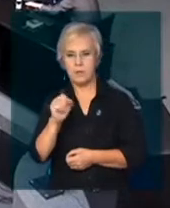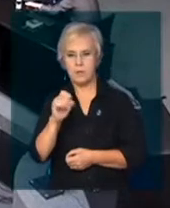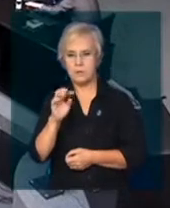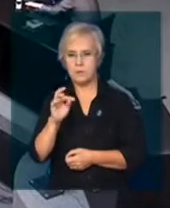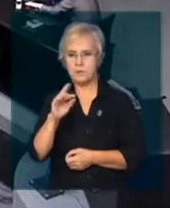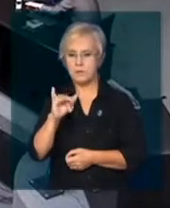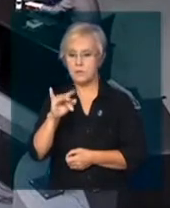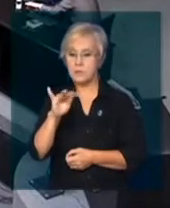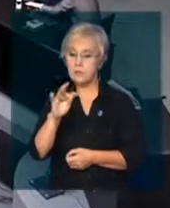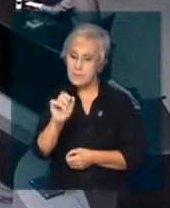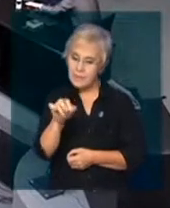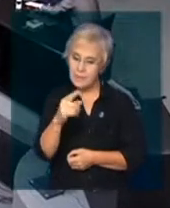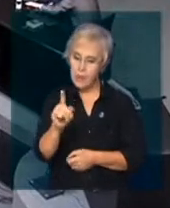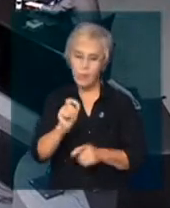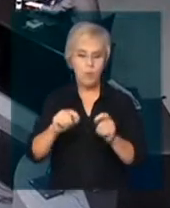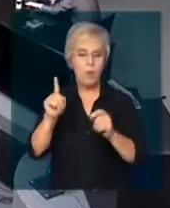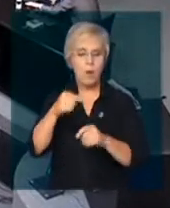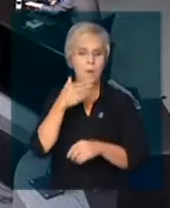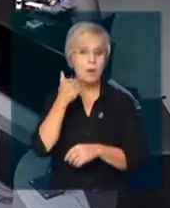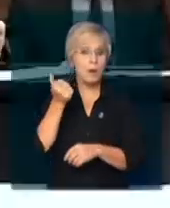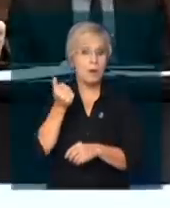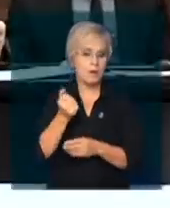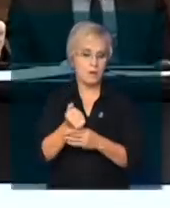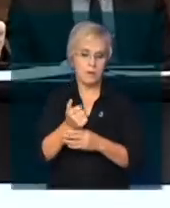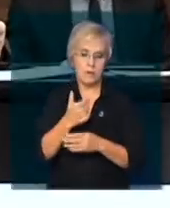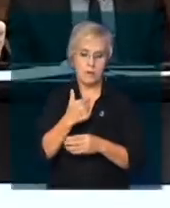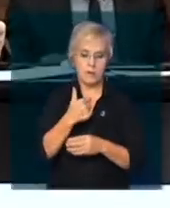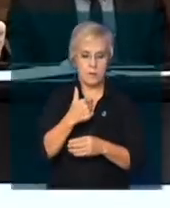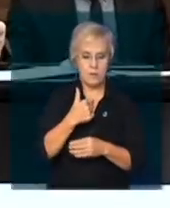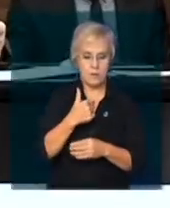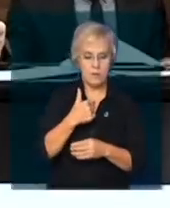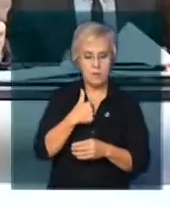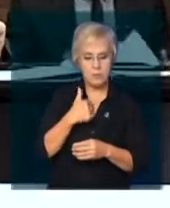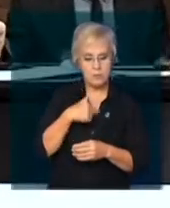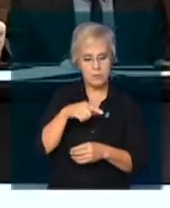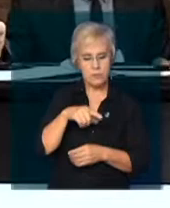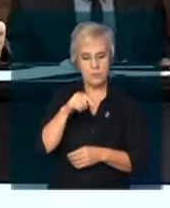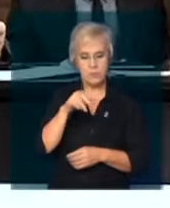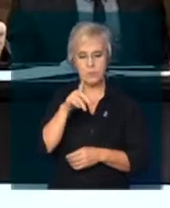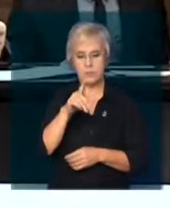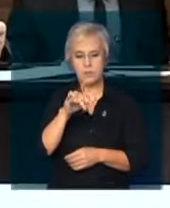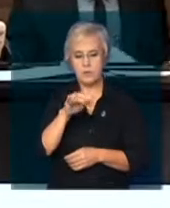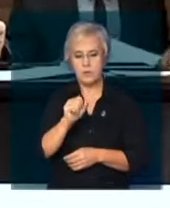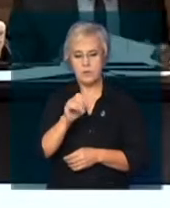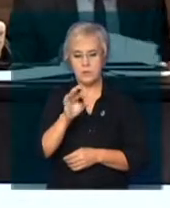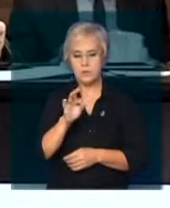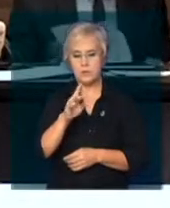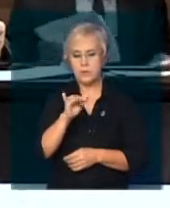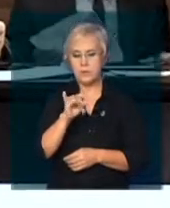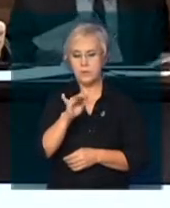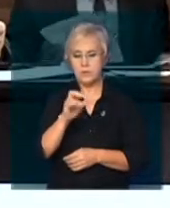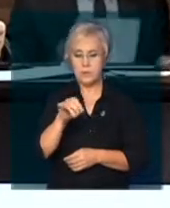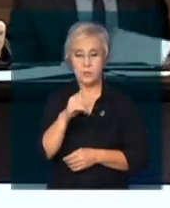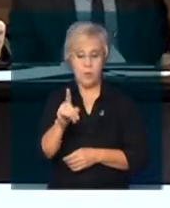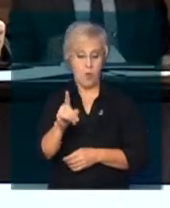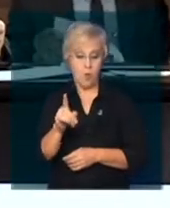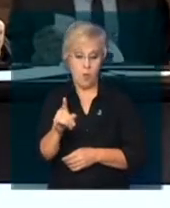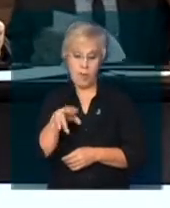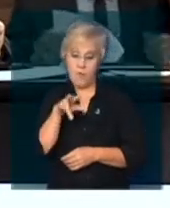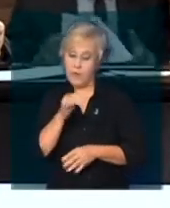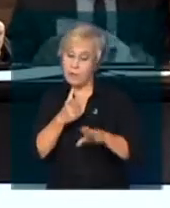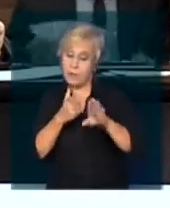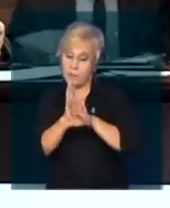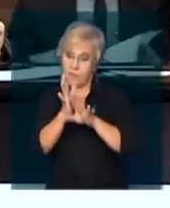2016? Eu sou favorável ao distrital, mas o que vai ser aprovado eu não sei. Sinceramente, eu não